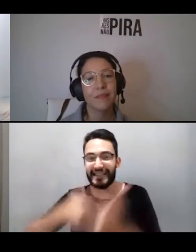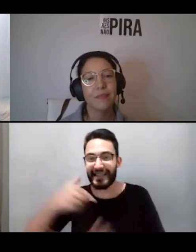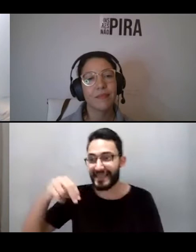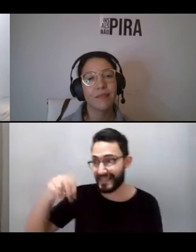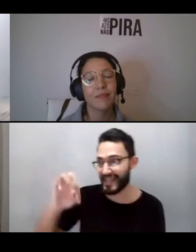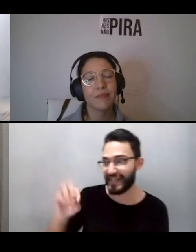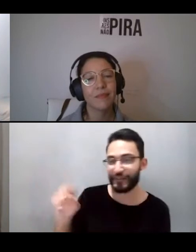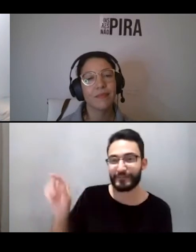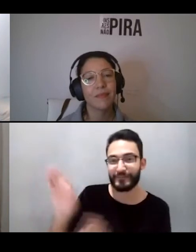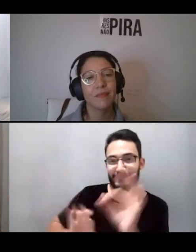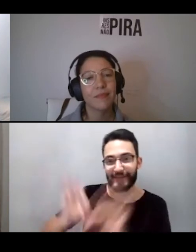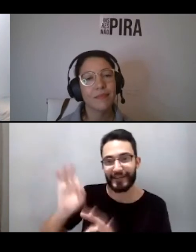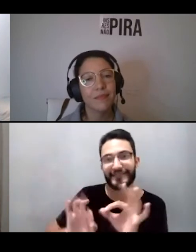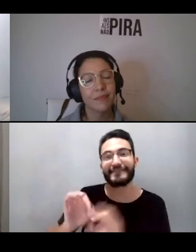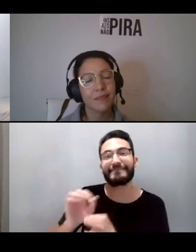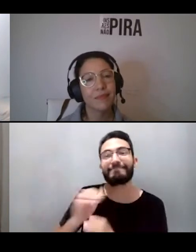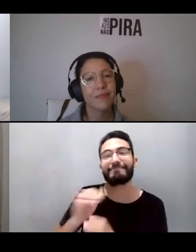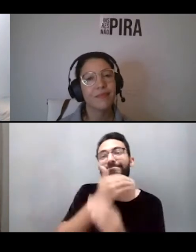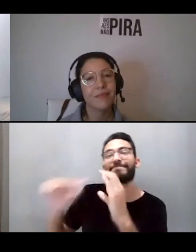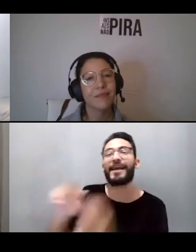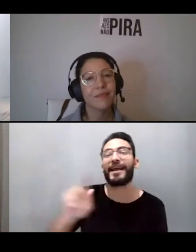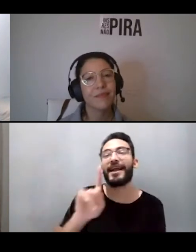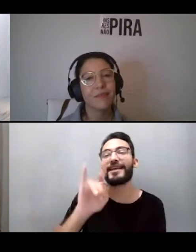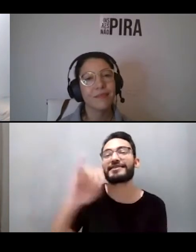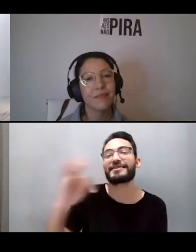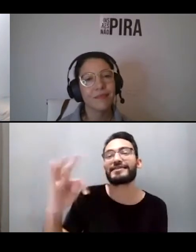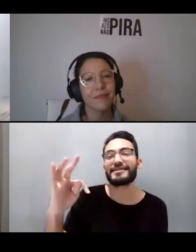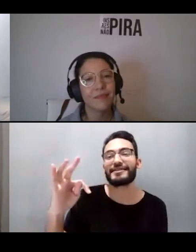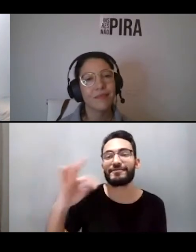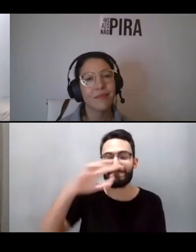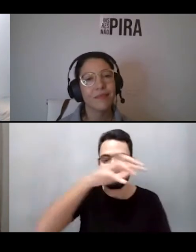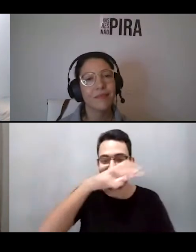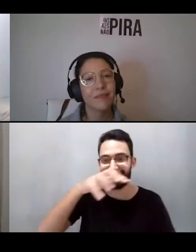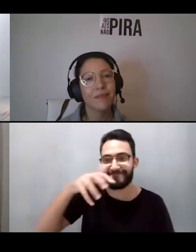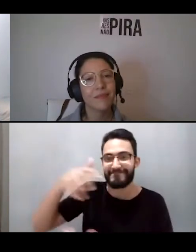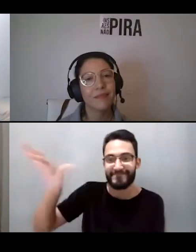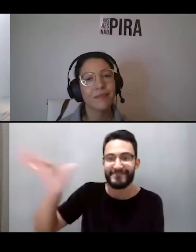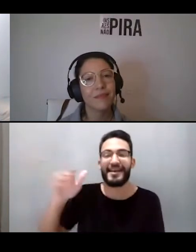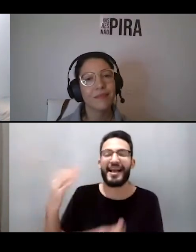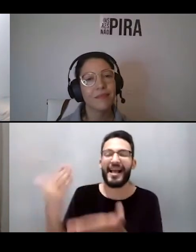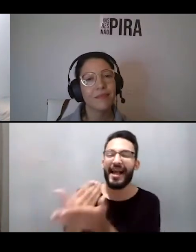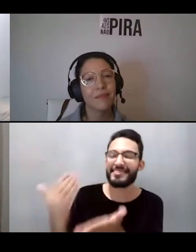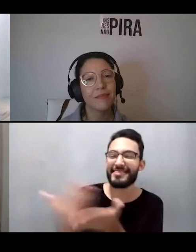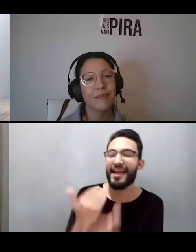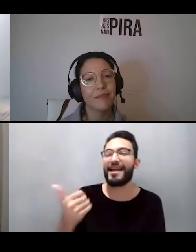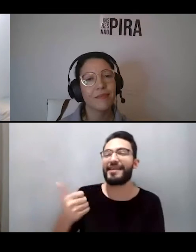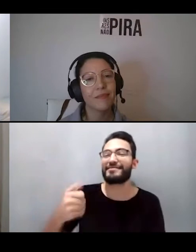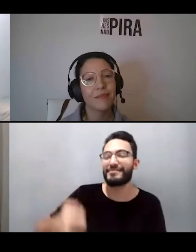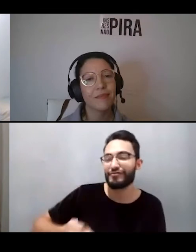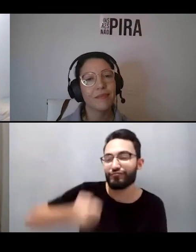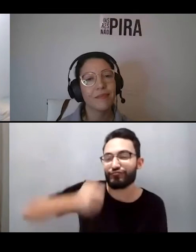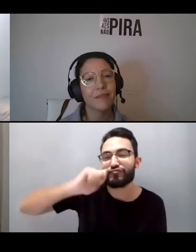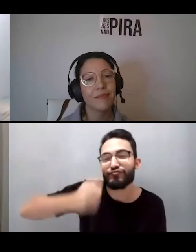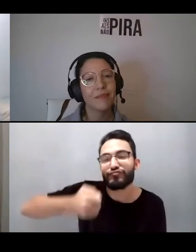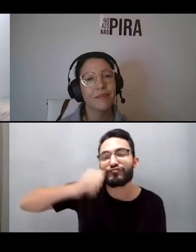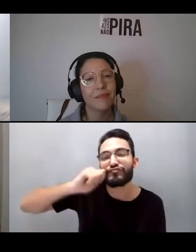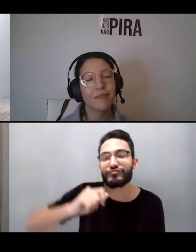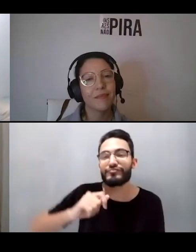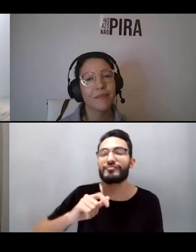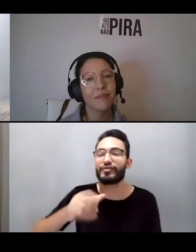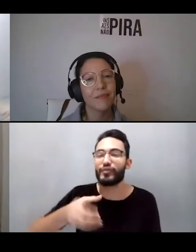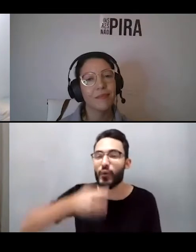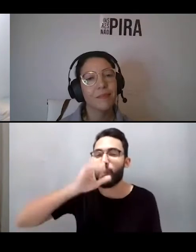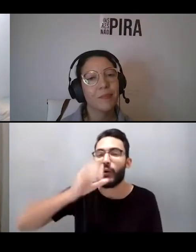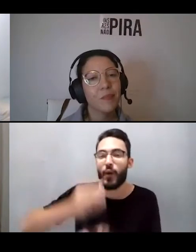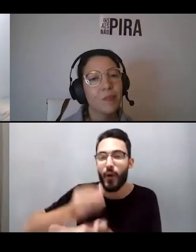fez, mandamos para ele aí um kit, né, com alguns itens aí da C&T, caderno, caneca, garrafa e alguns livros também,